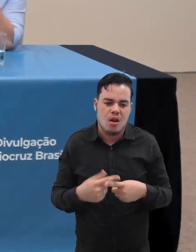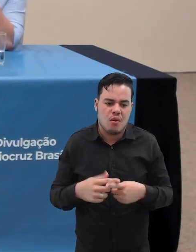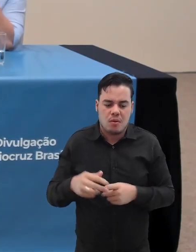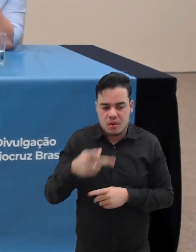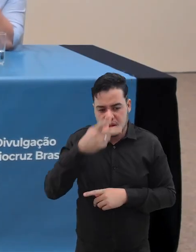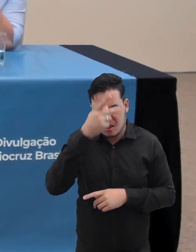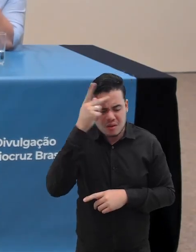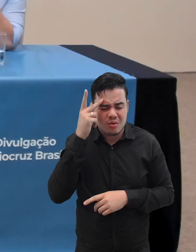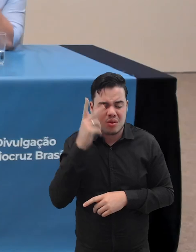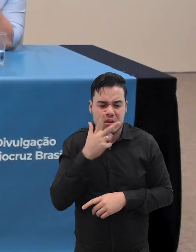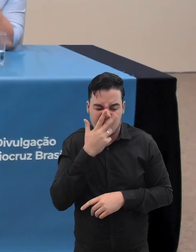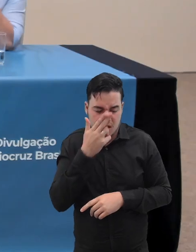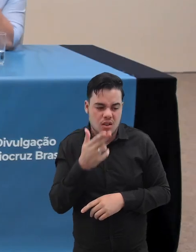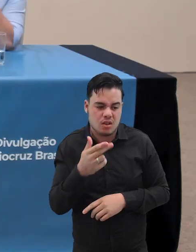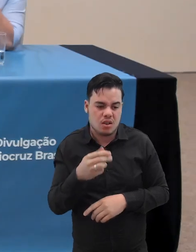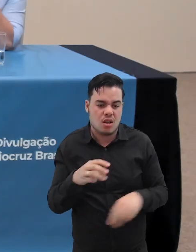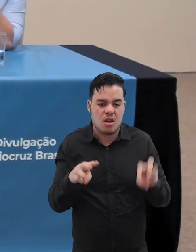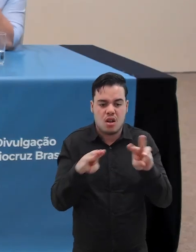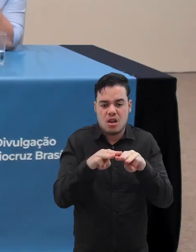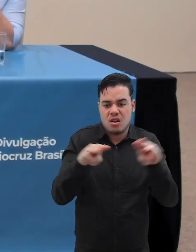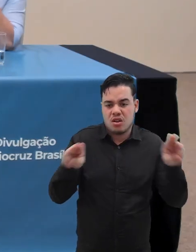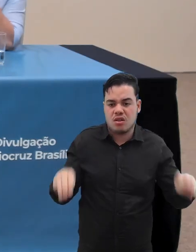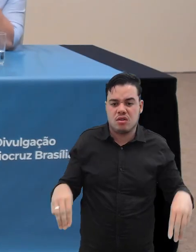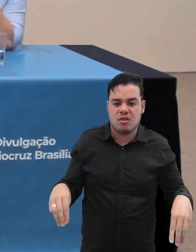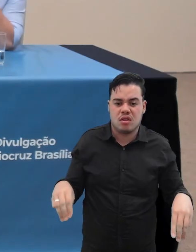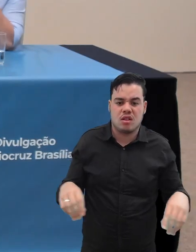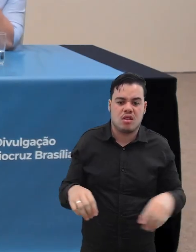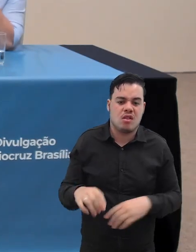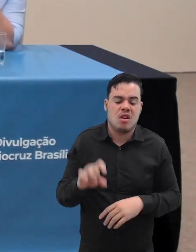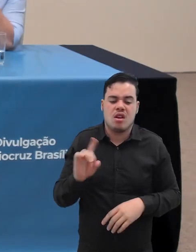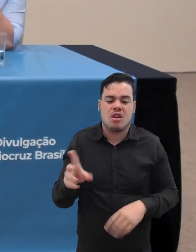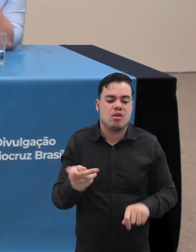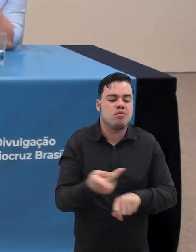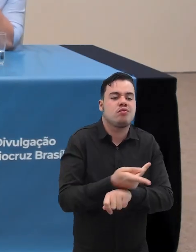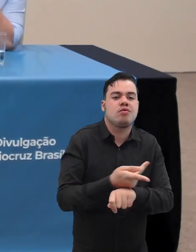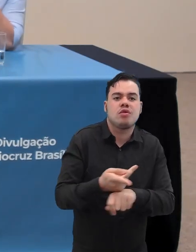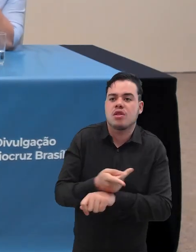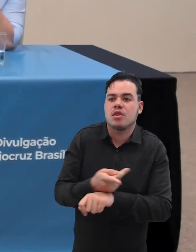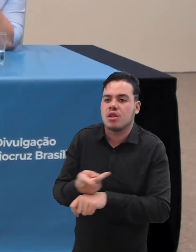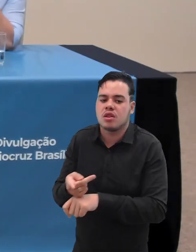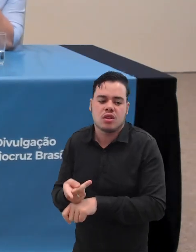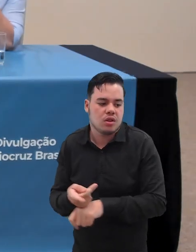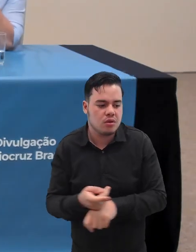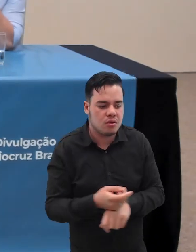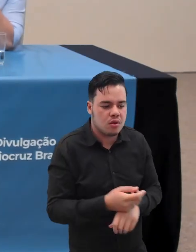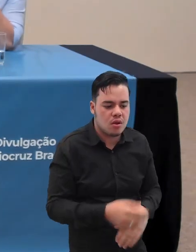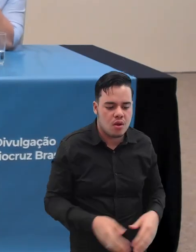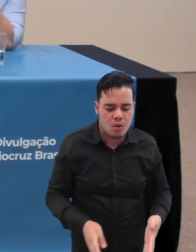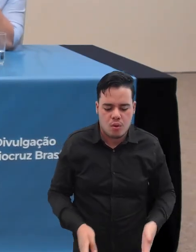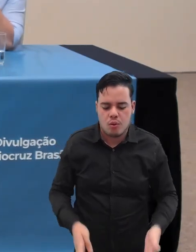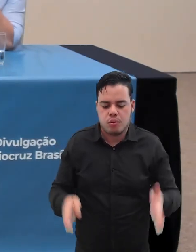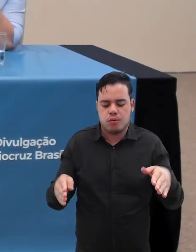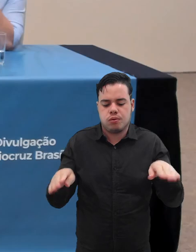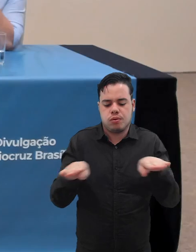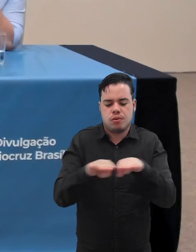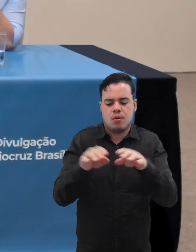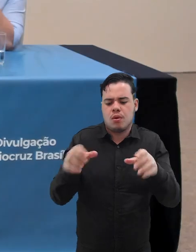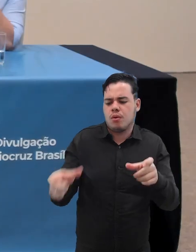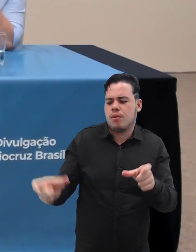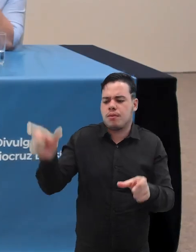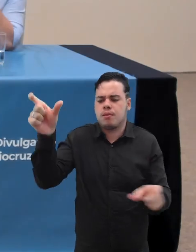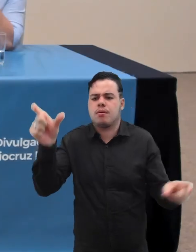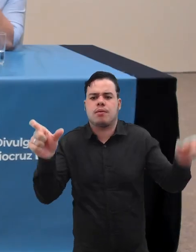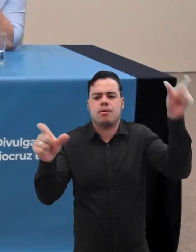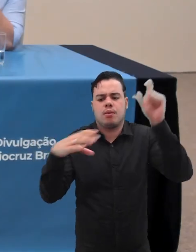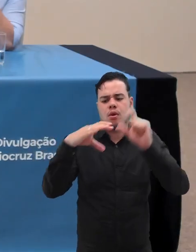da Fiocruz é só visita ao castelo e a gente tem exposições, a gente leva atividades para escolas, a gente tem um site de